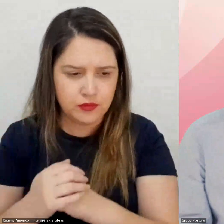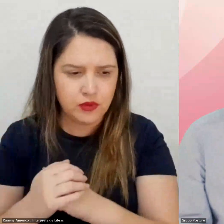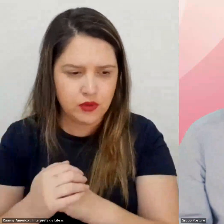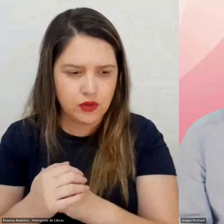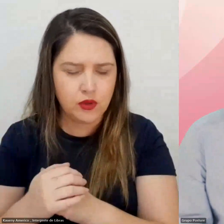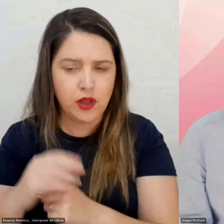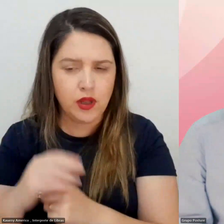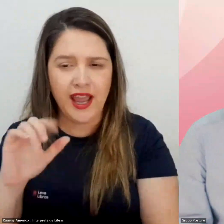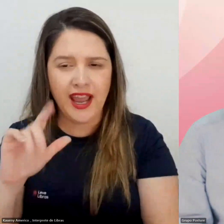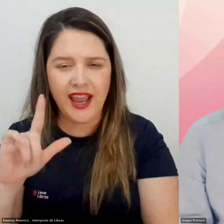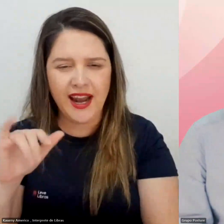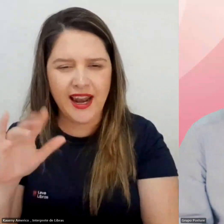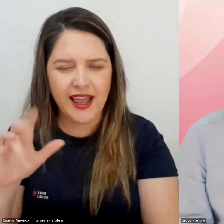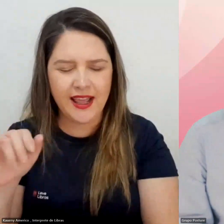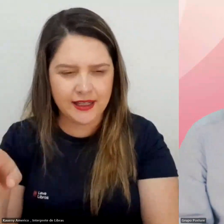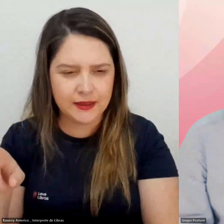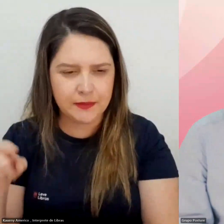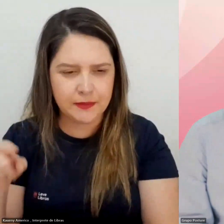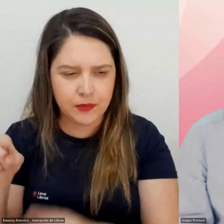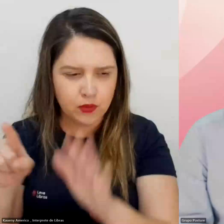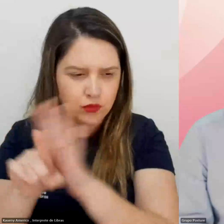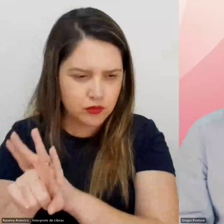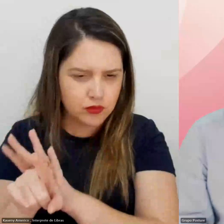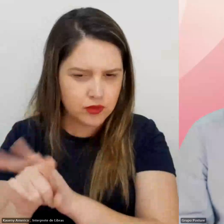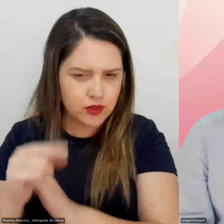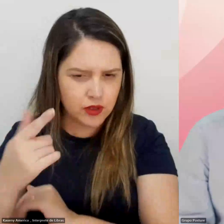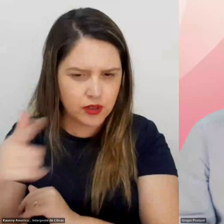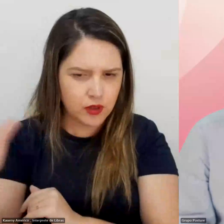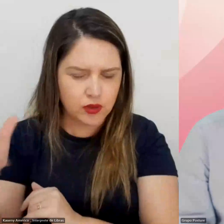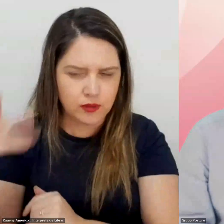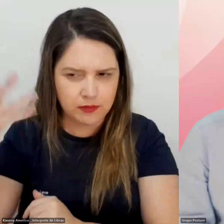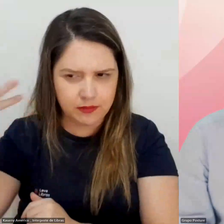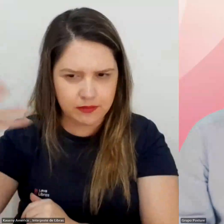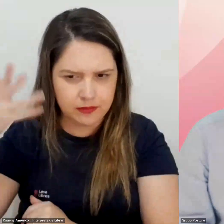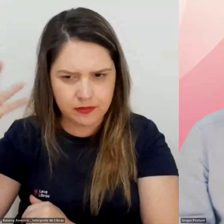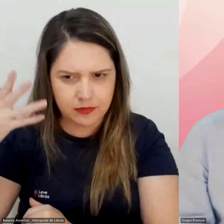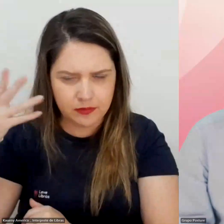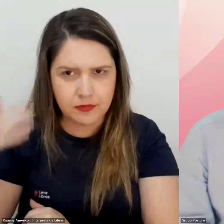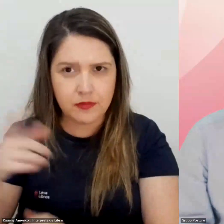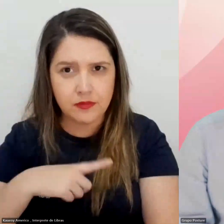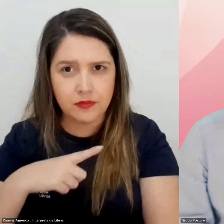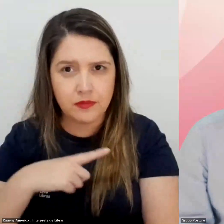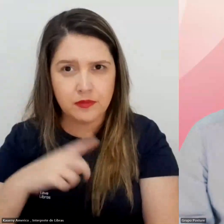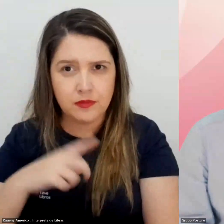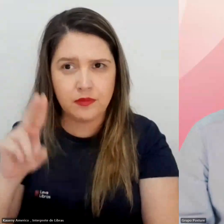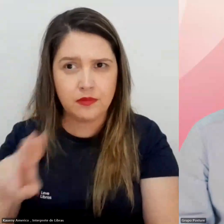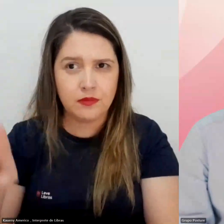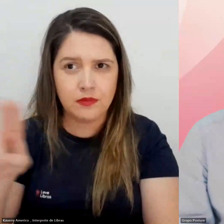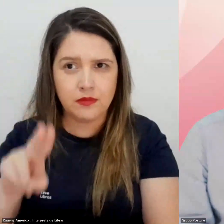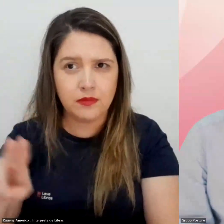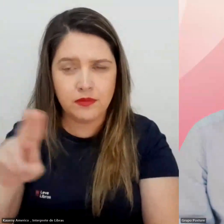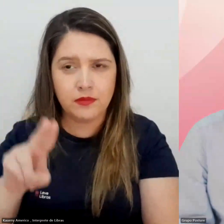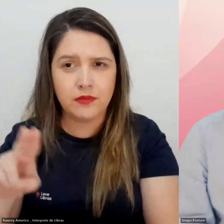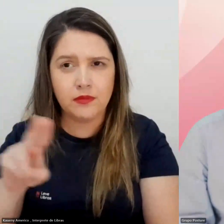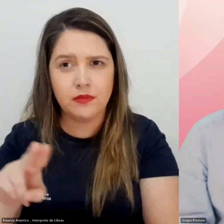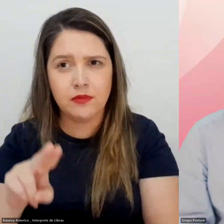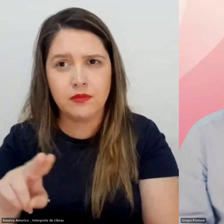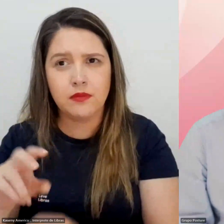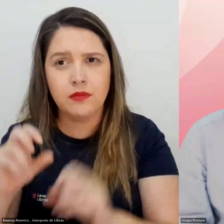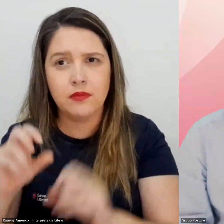se é que na na palestra você falou bastante em relação ao uso da vitamina E, se isso pode